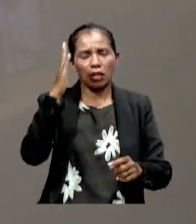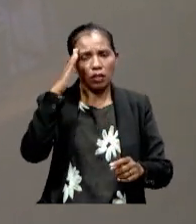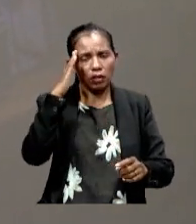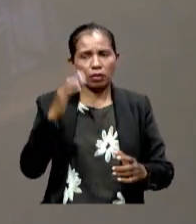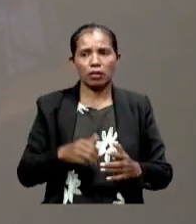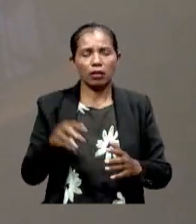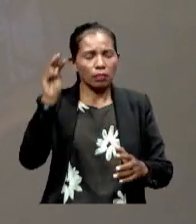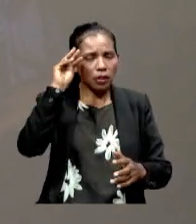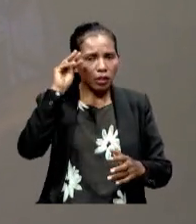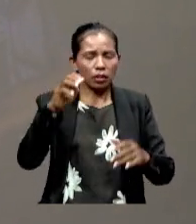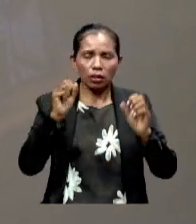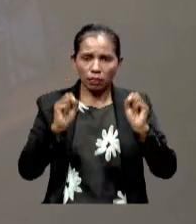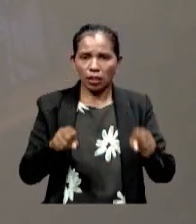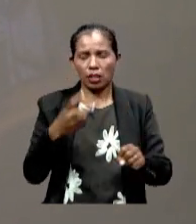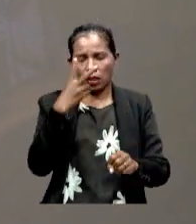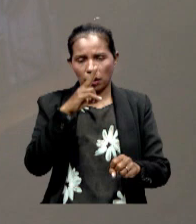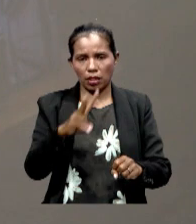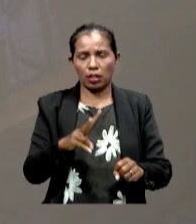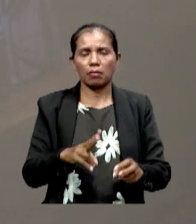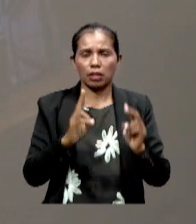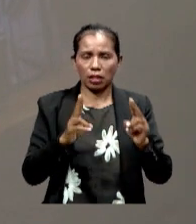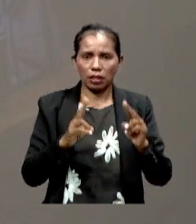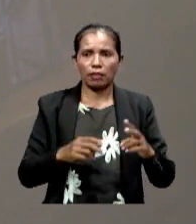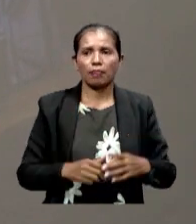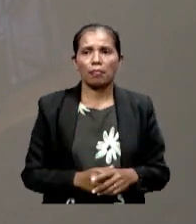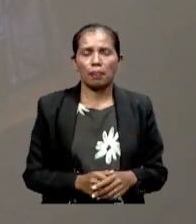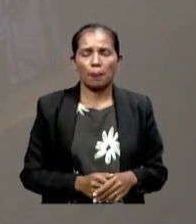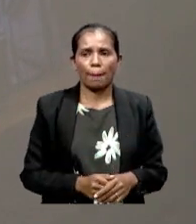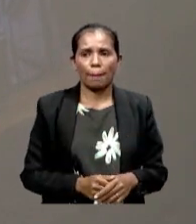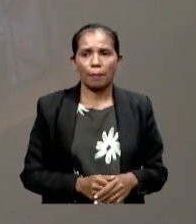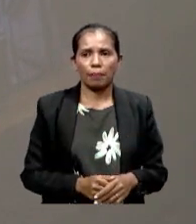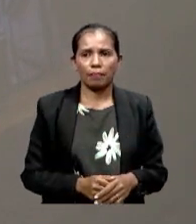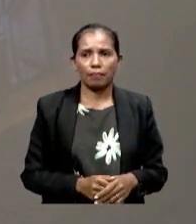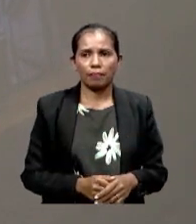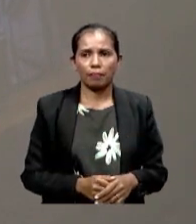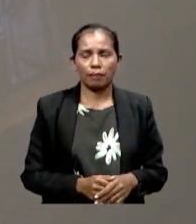sur ministro bele intervem ba ne mos lais. Ida i hela hu ne i ha